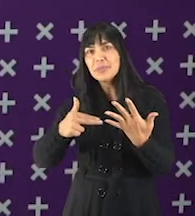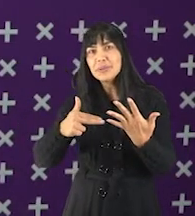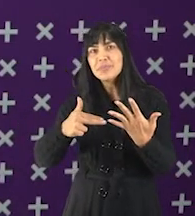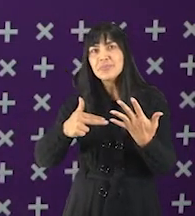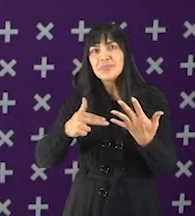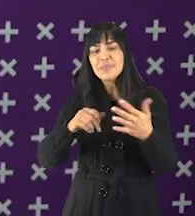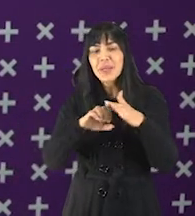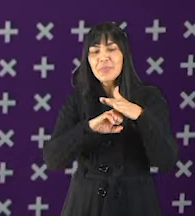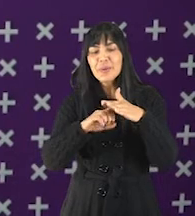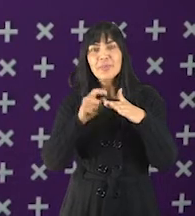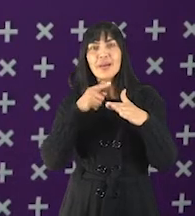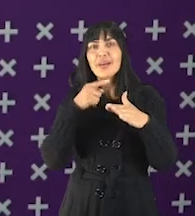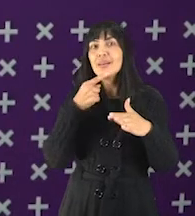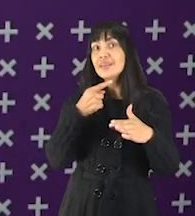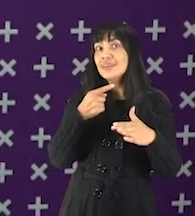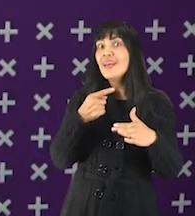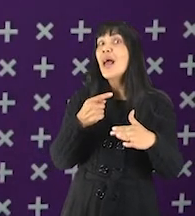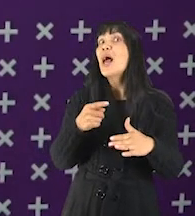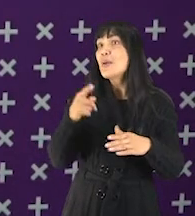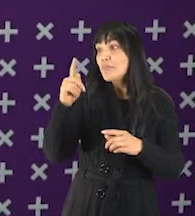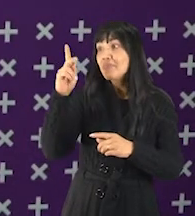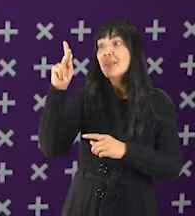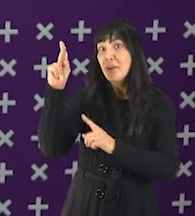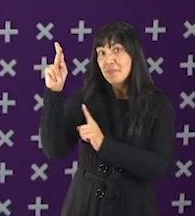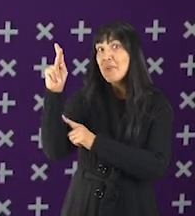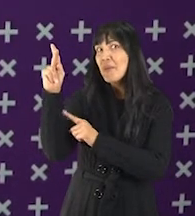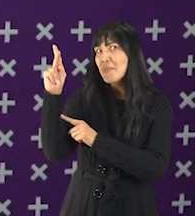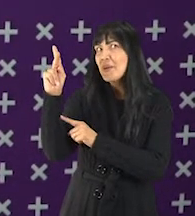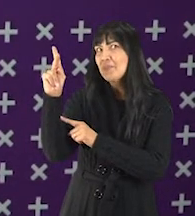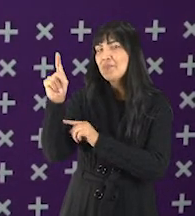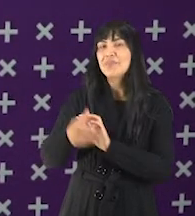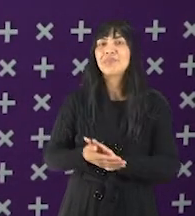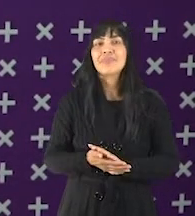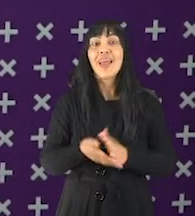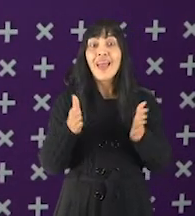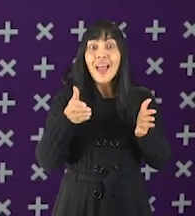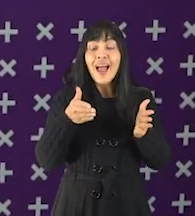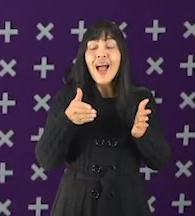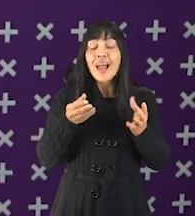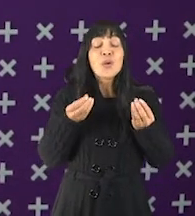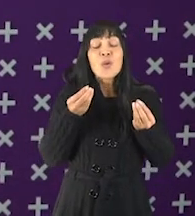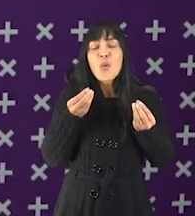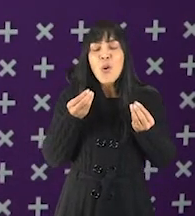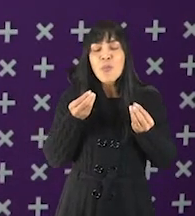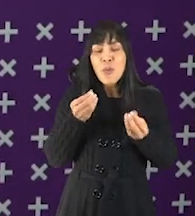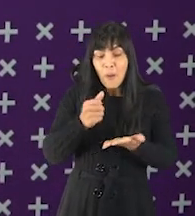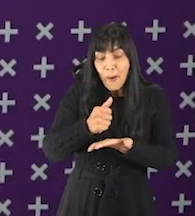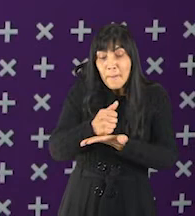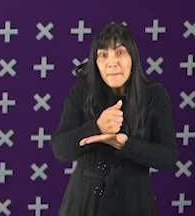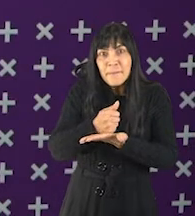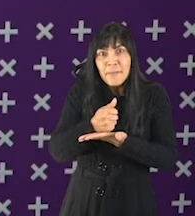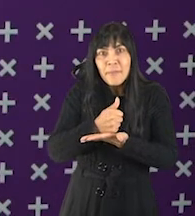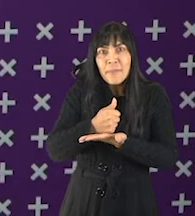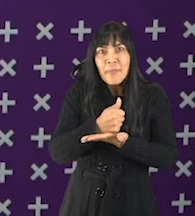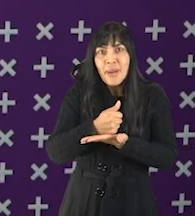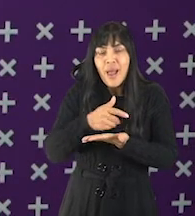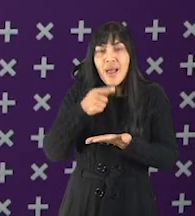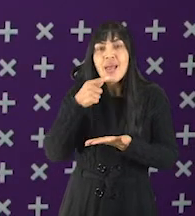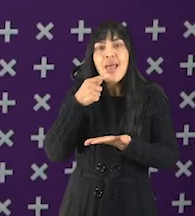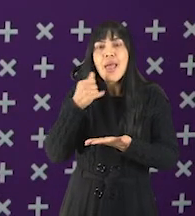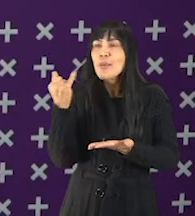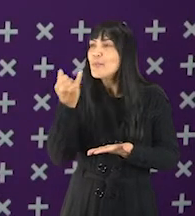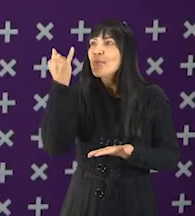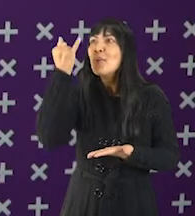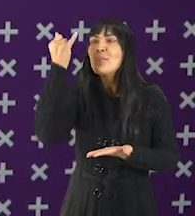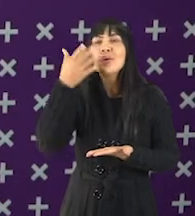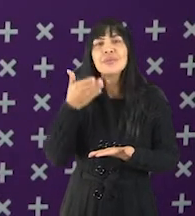organizações, inclusive para a nossa Klabin. Você pode comentar um pouco sobre como esse pilar estratégico é importante